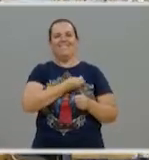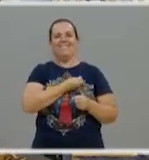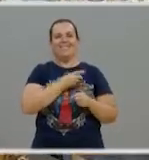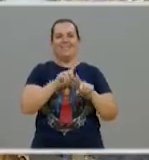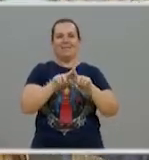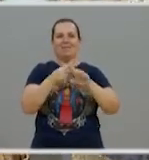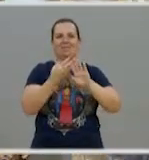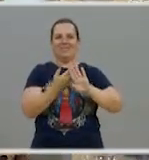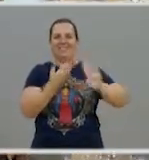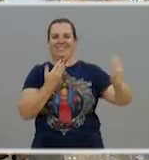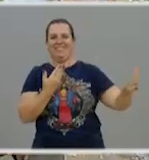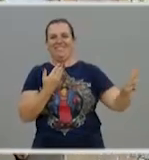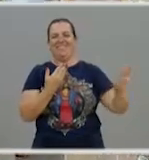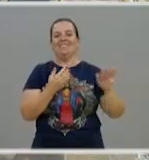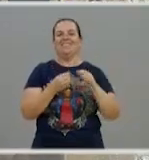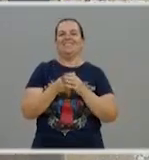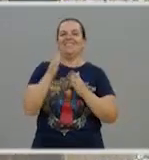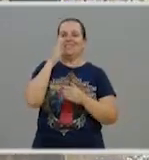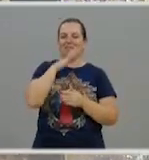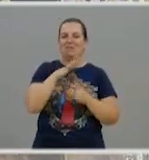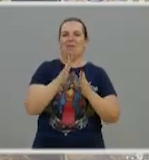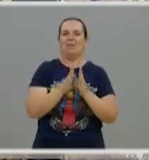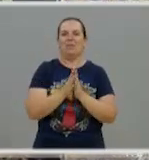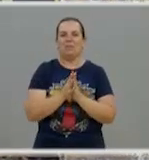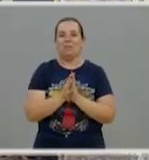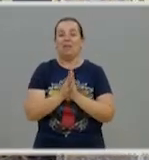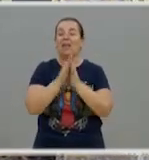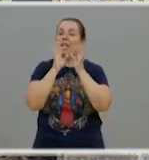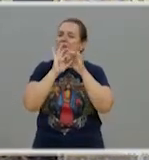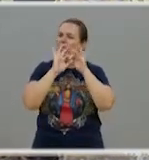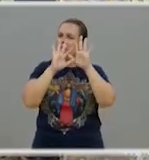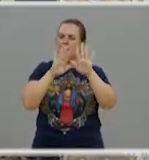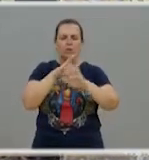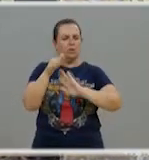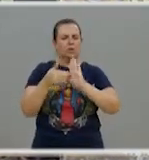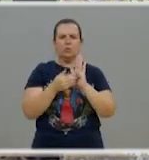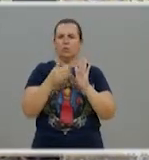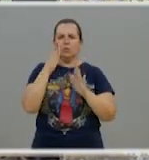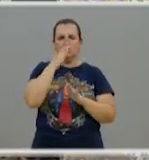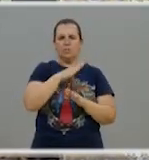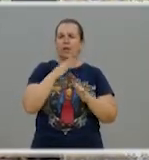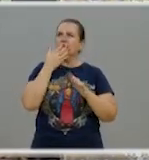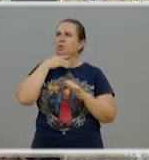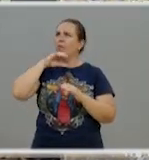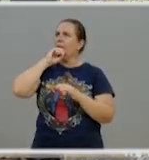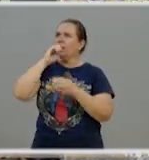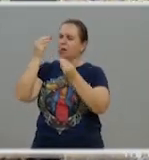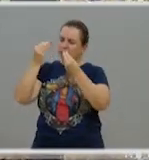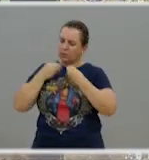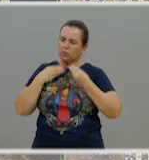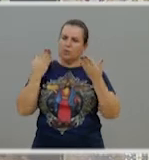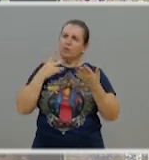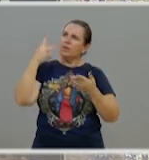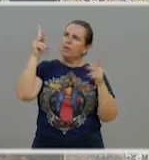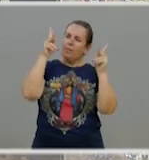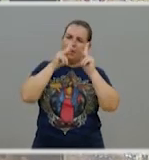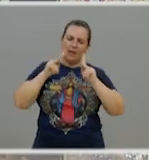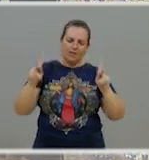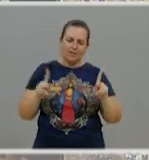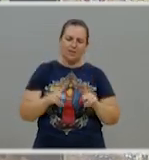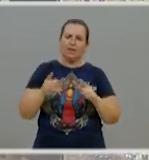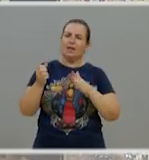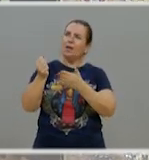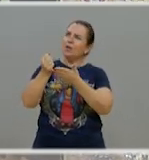em tentação, mas livrai-nos do mal. Livrai-nos de todos os males, ó Pai. Dai-nos hoje a vossa